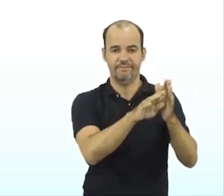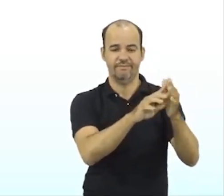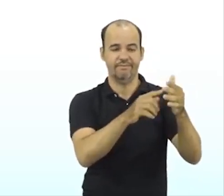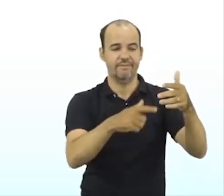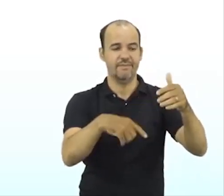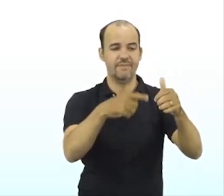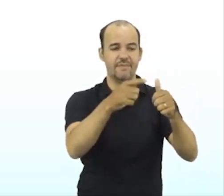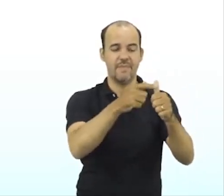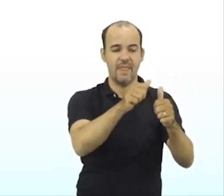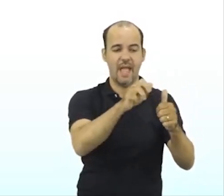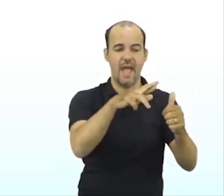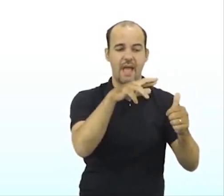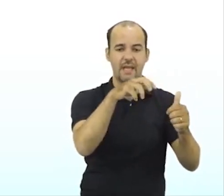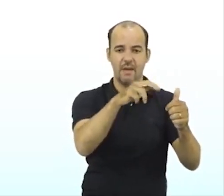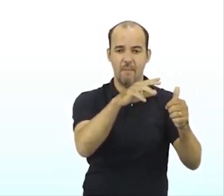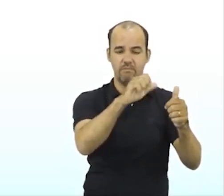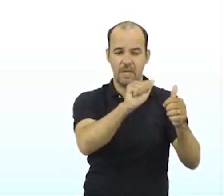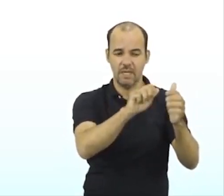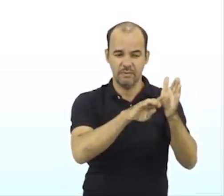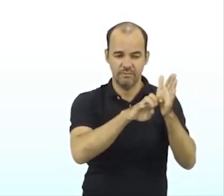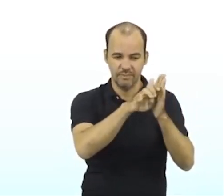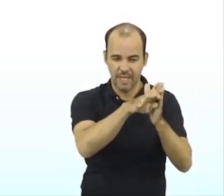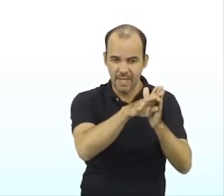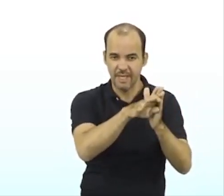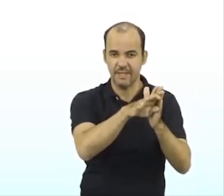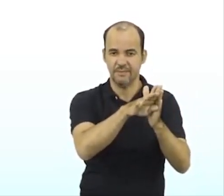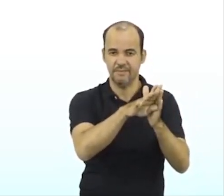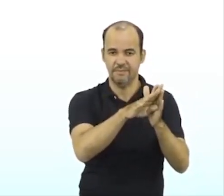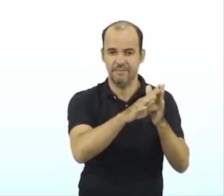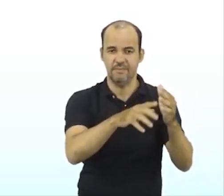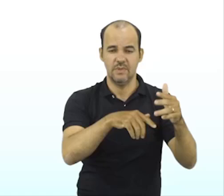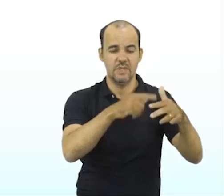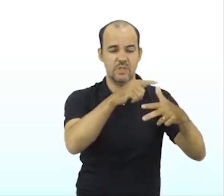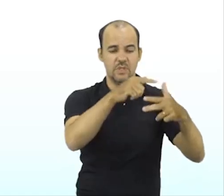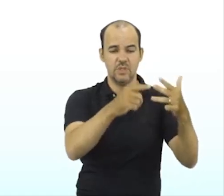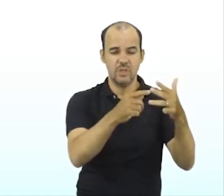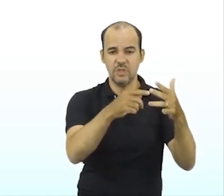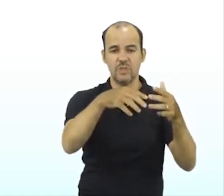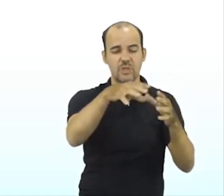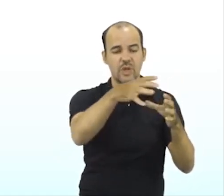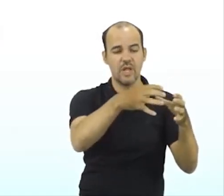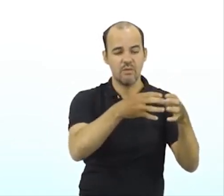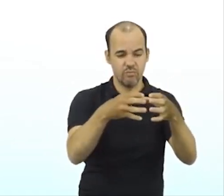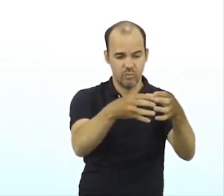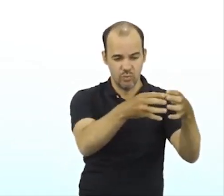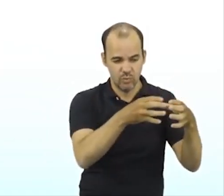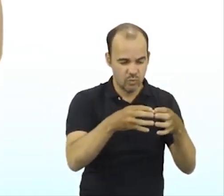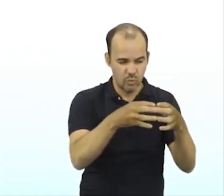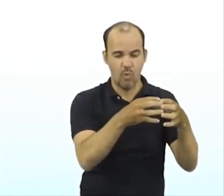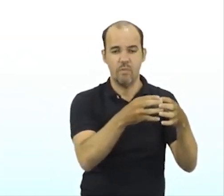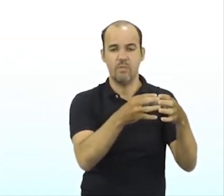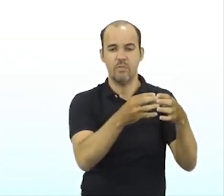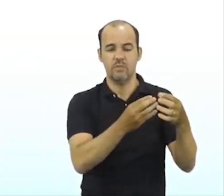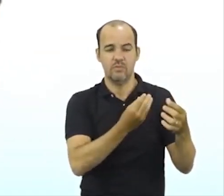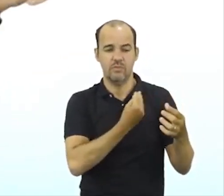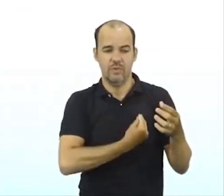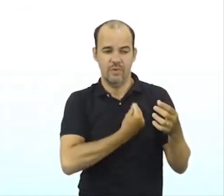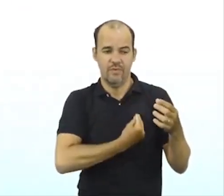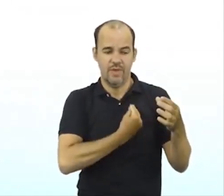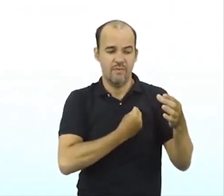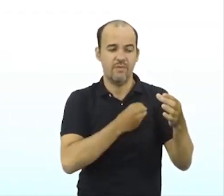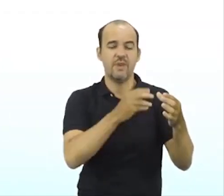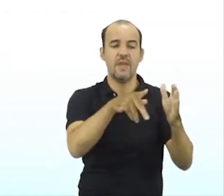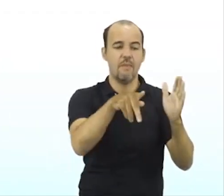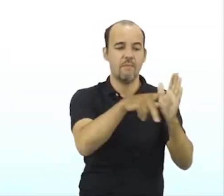cianobactérias. Arqueobactéria, bactéria e cianobactéria são os únicos seres vivos do planeta que tem